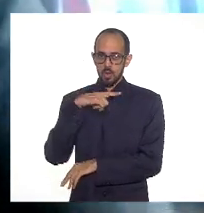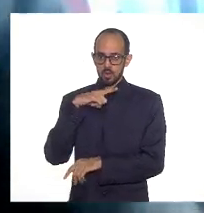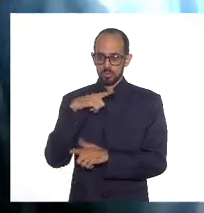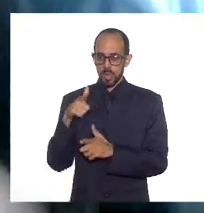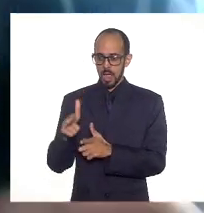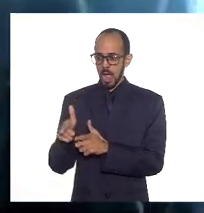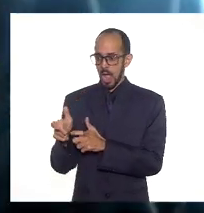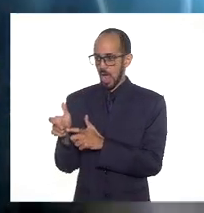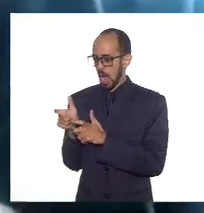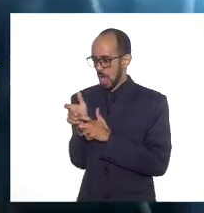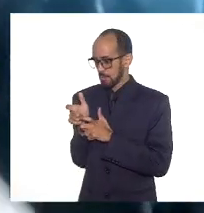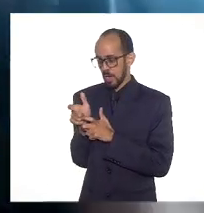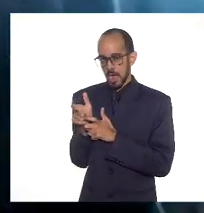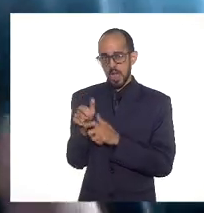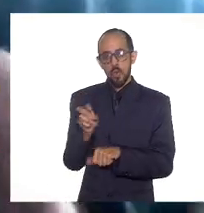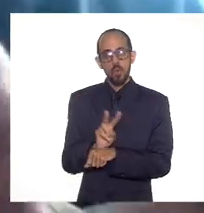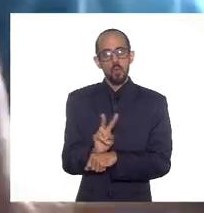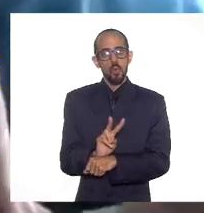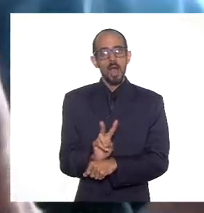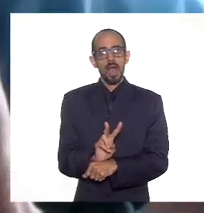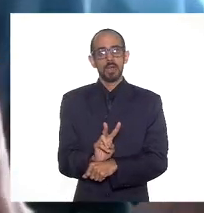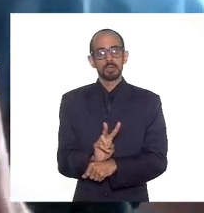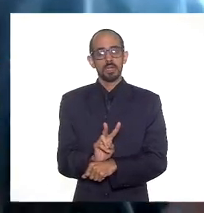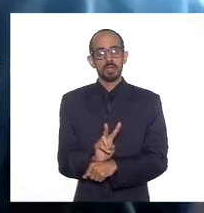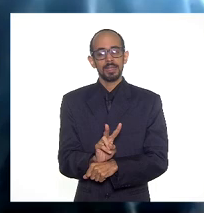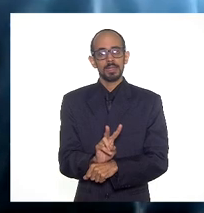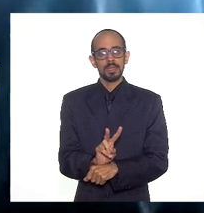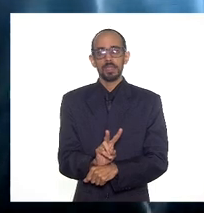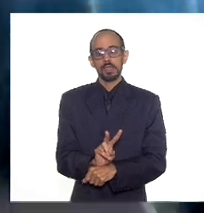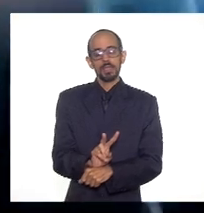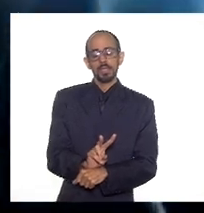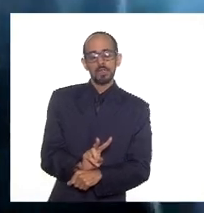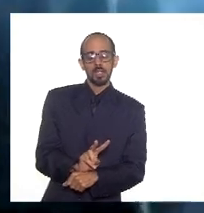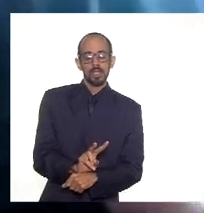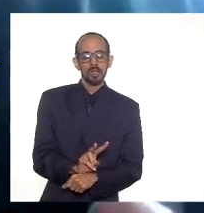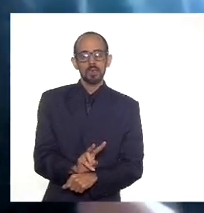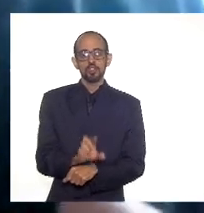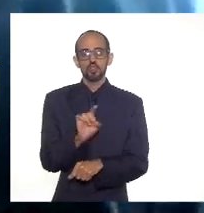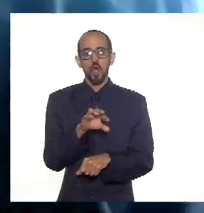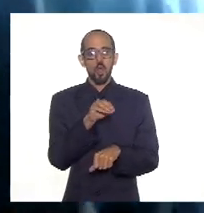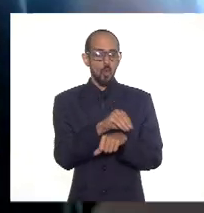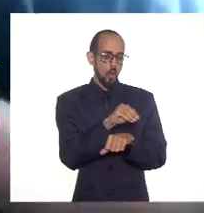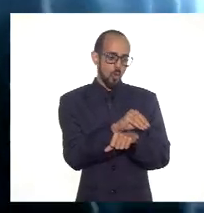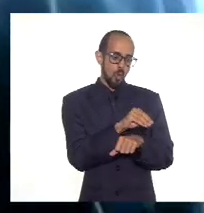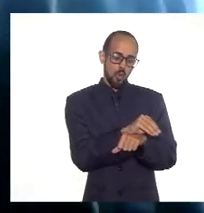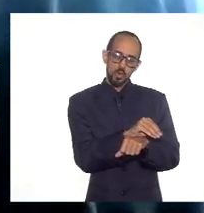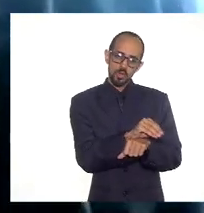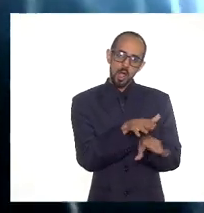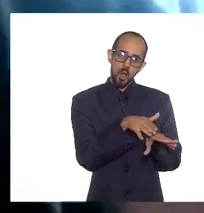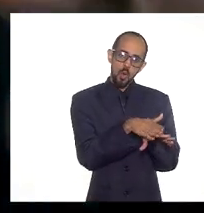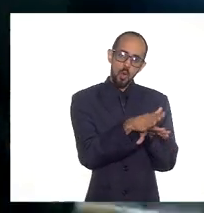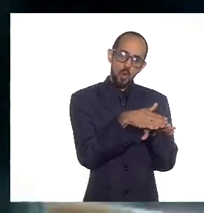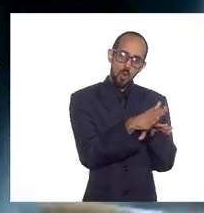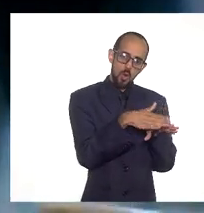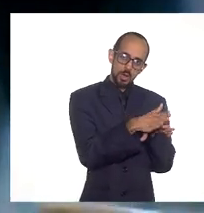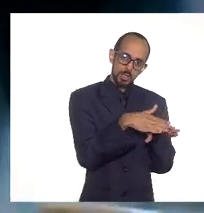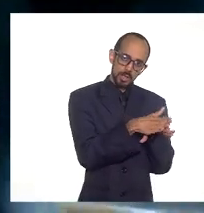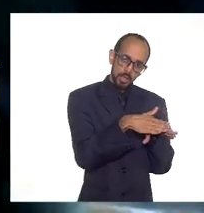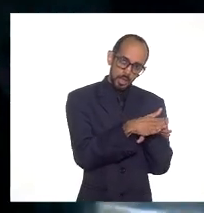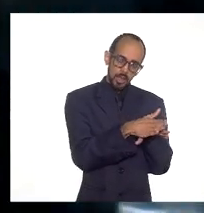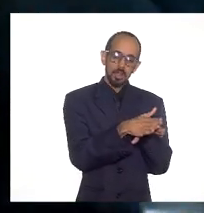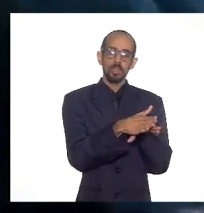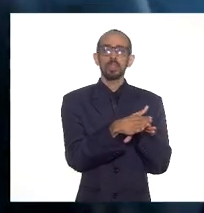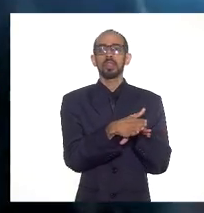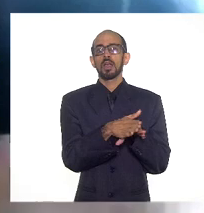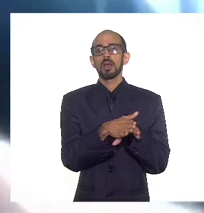ambiental, o guarda-parque ele cuida do parque, orienta os visitantes, orienta